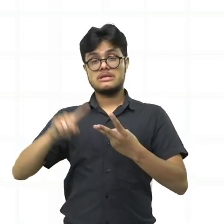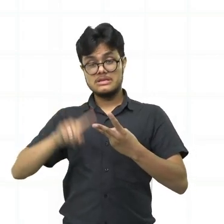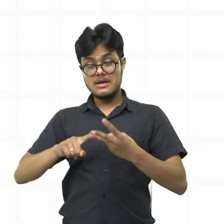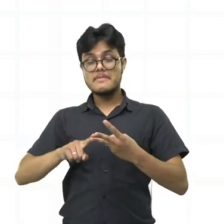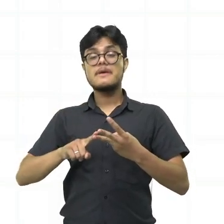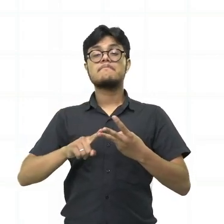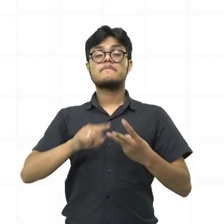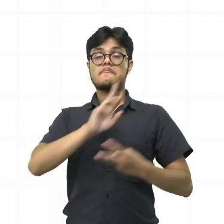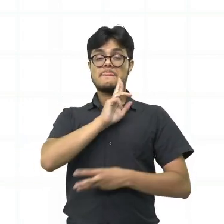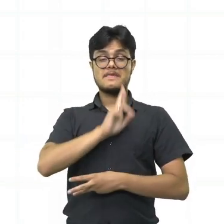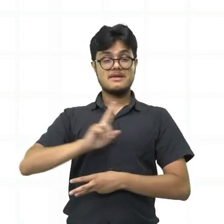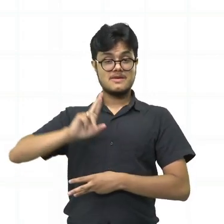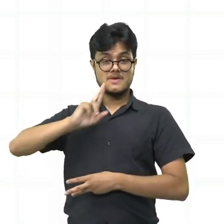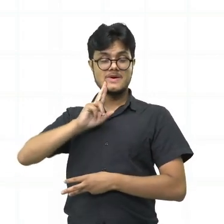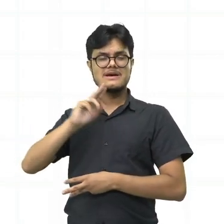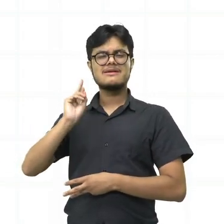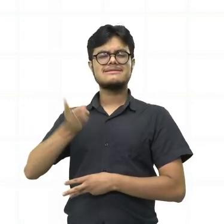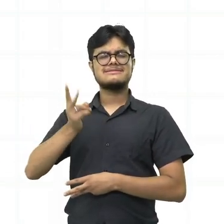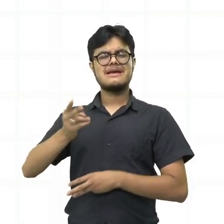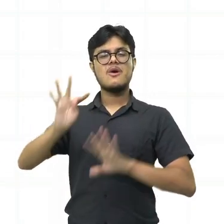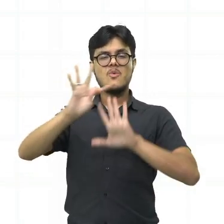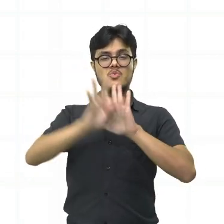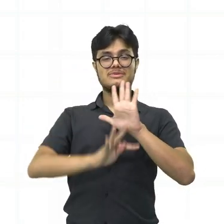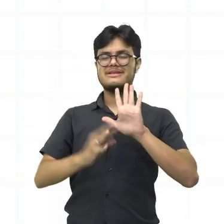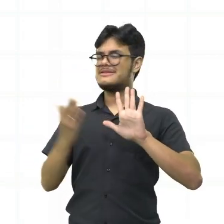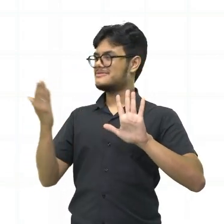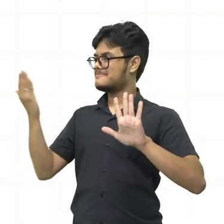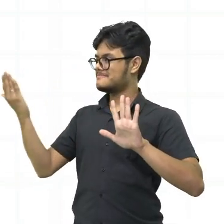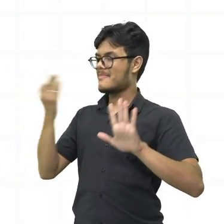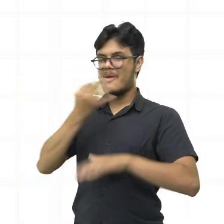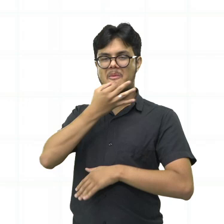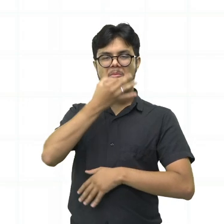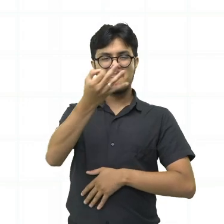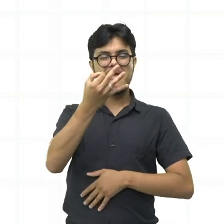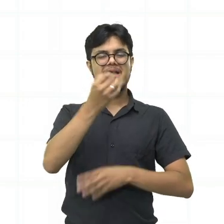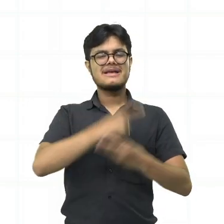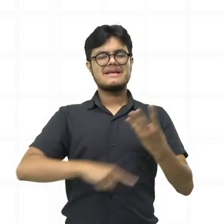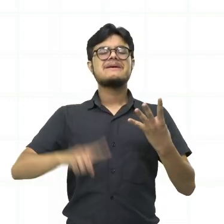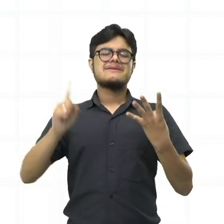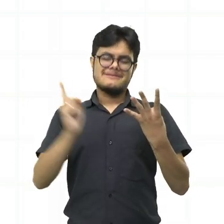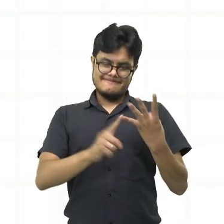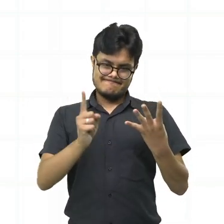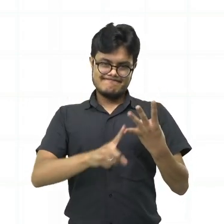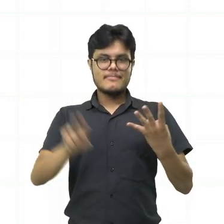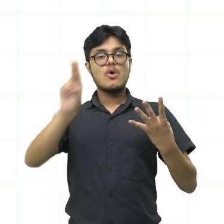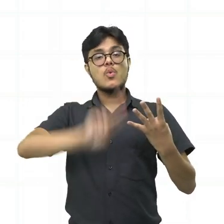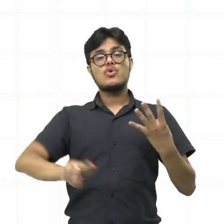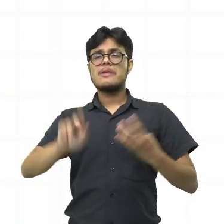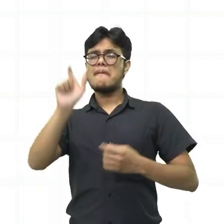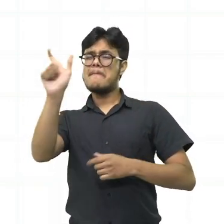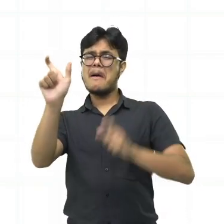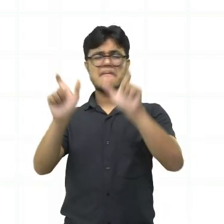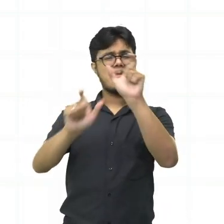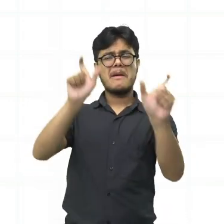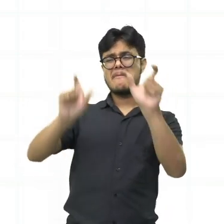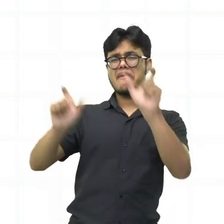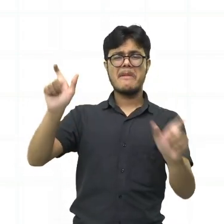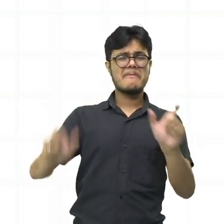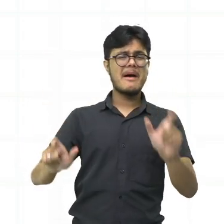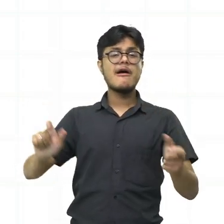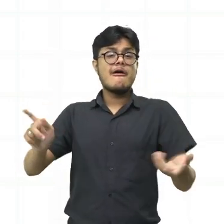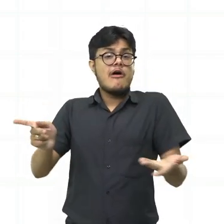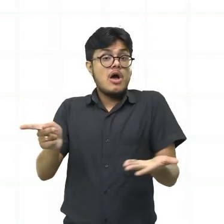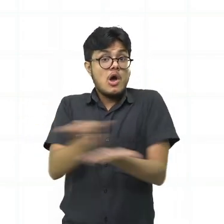recomendações gastronômicas, ele vai utilizar os argumentos ou relatos,